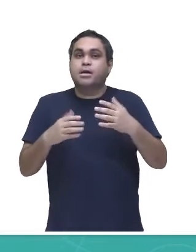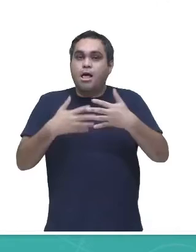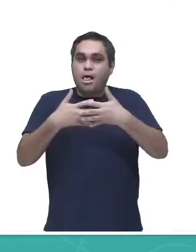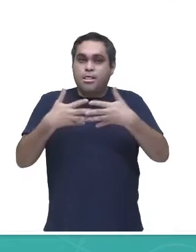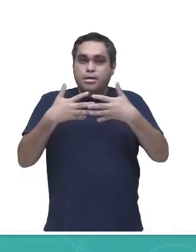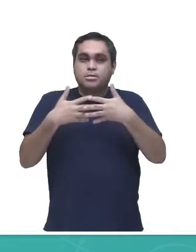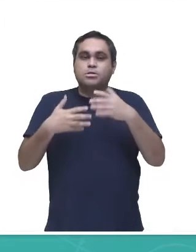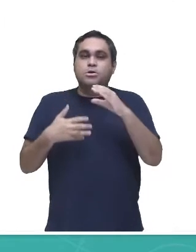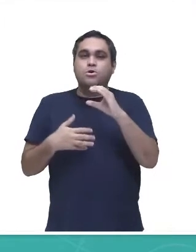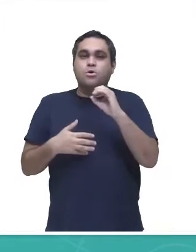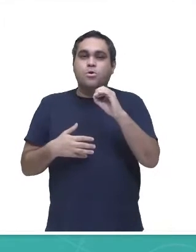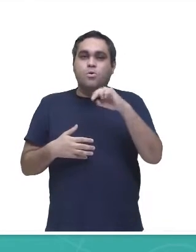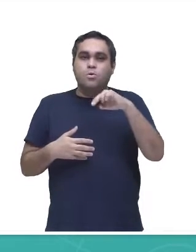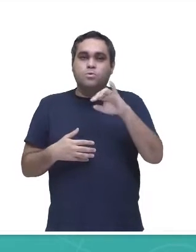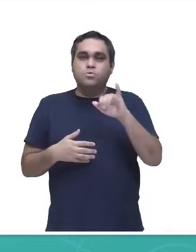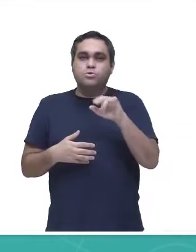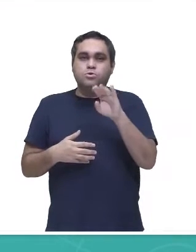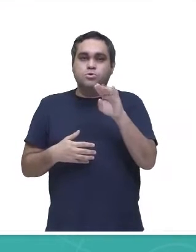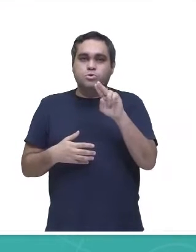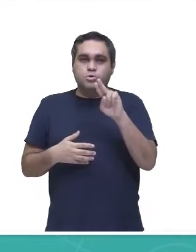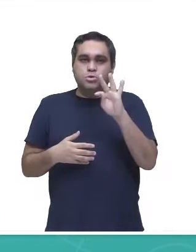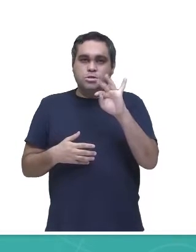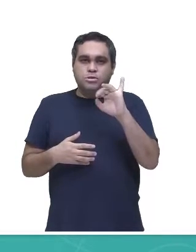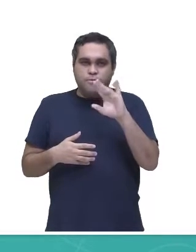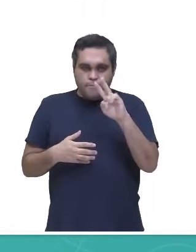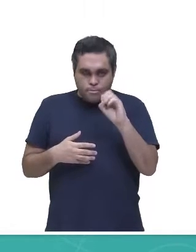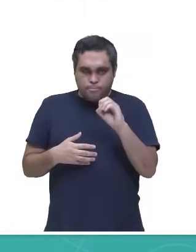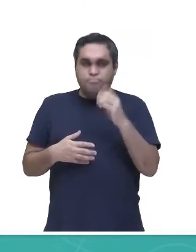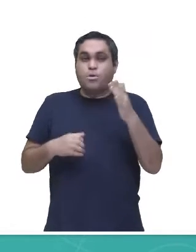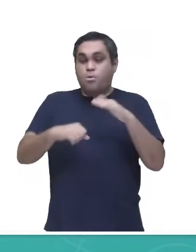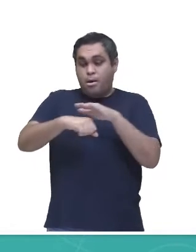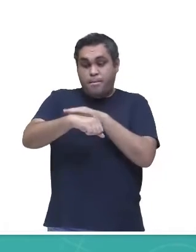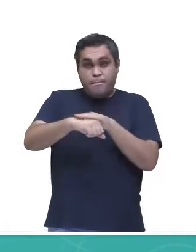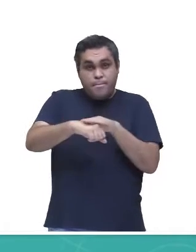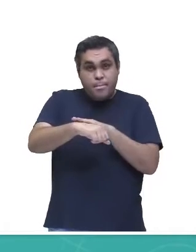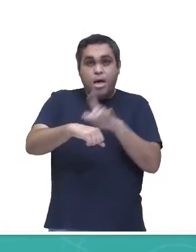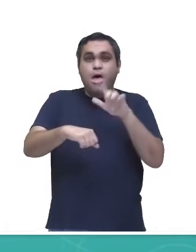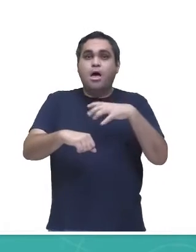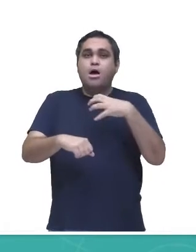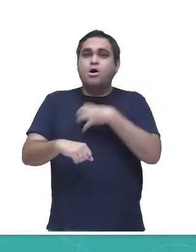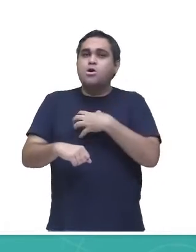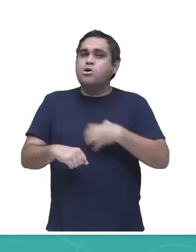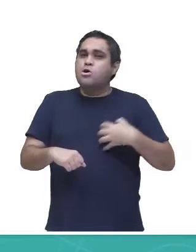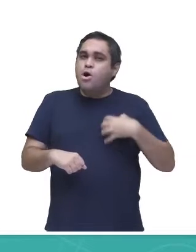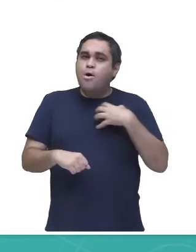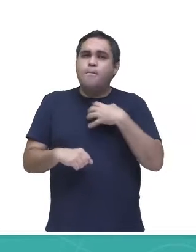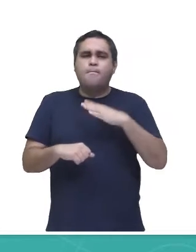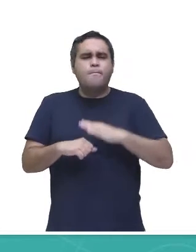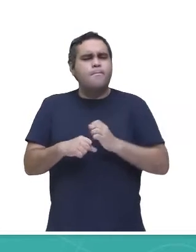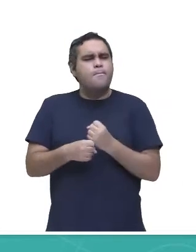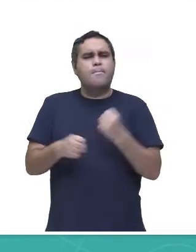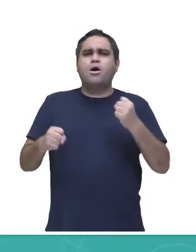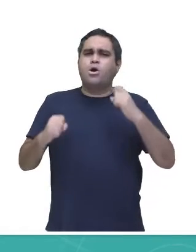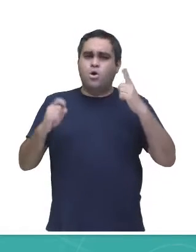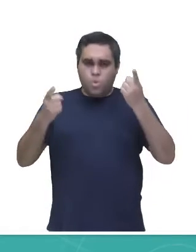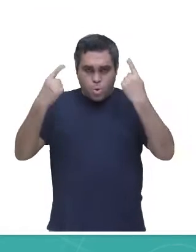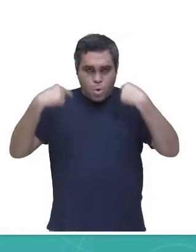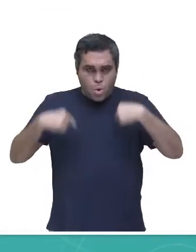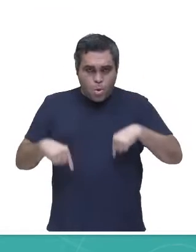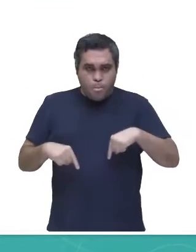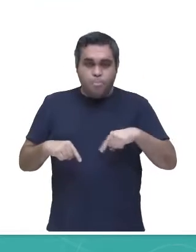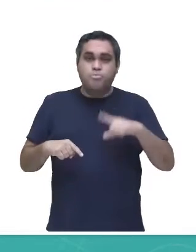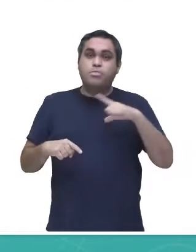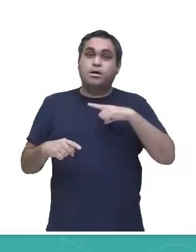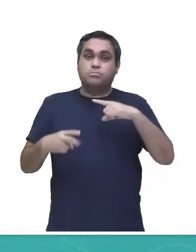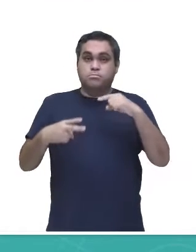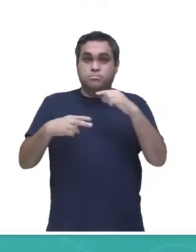A pele é o maior órgão do nosso corpo. Ela é formada por duas camadas, a epiderme e a derme. A